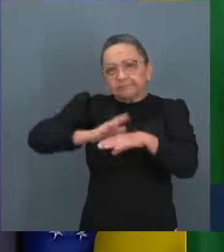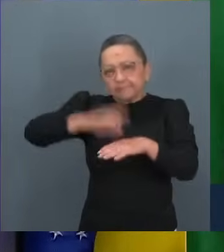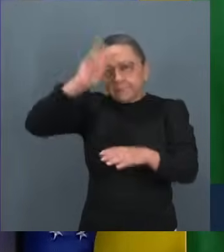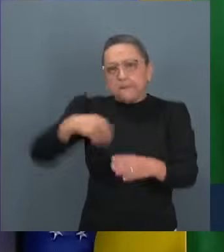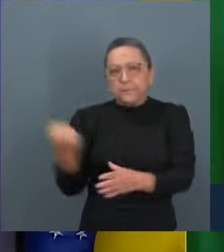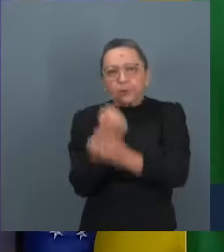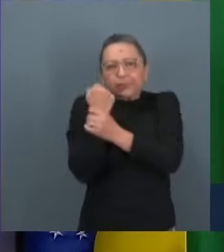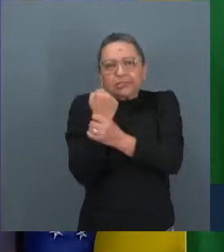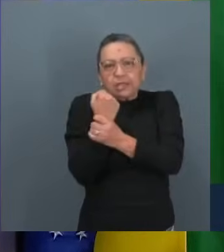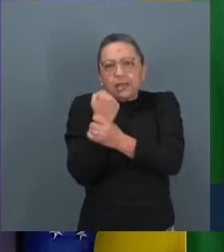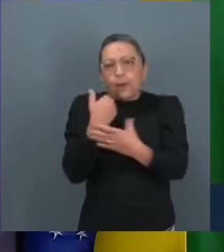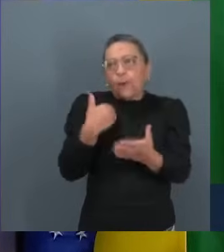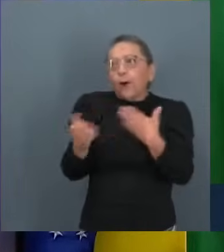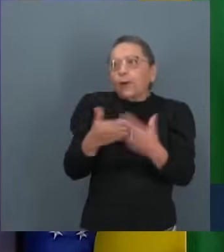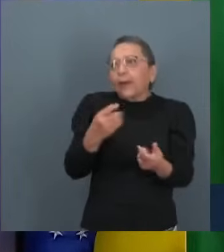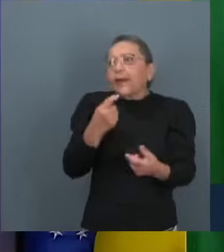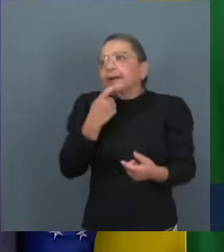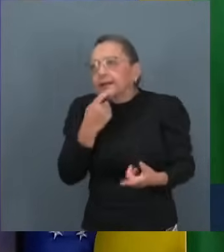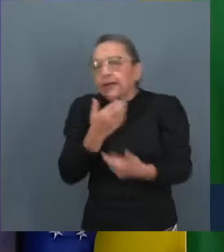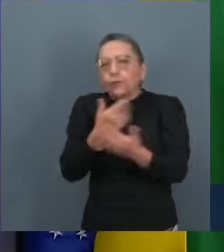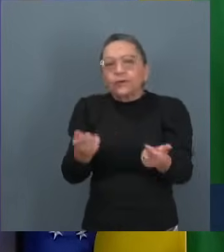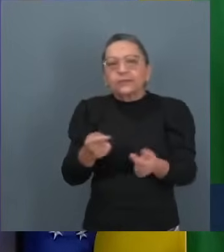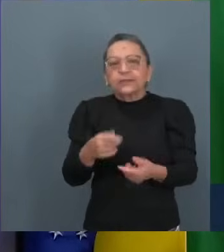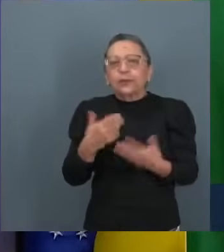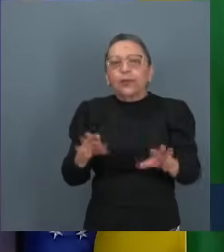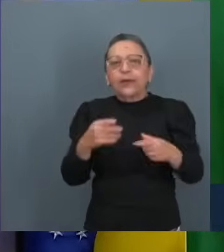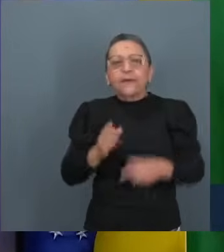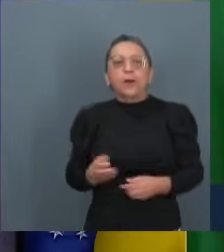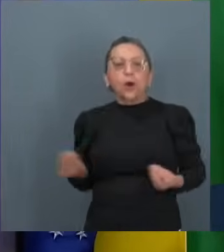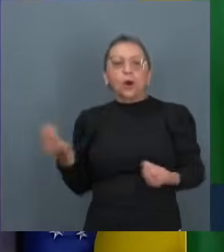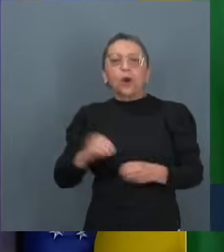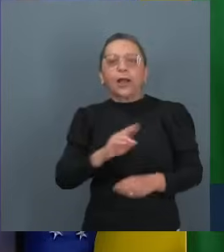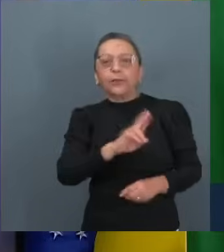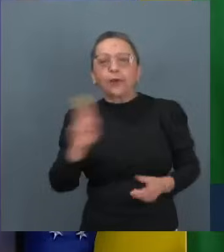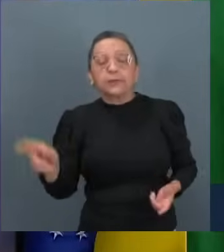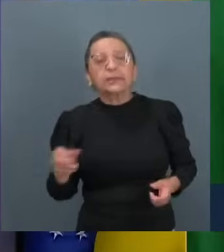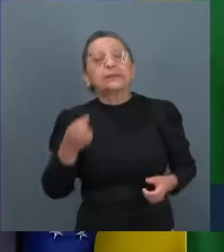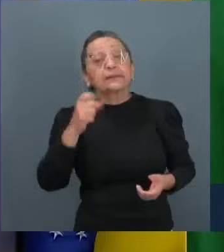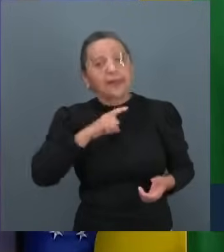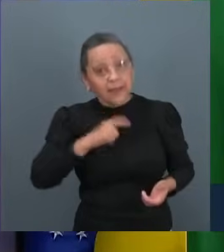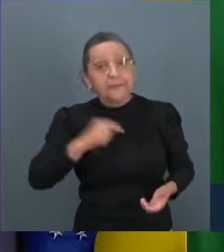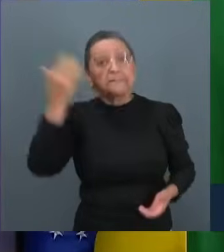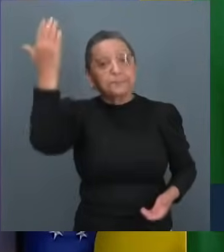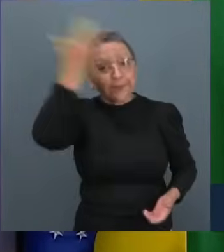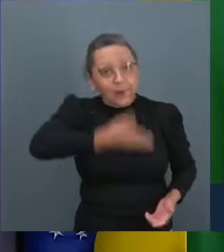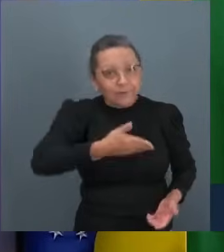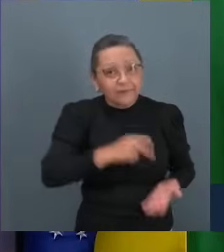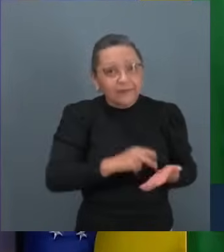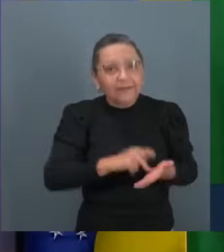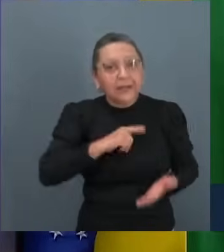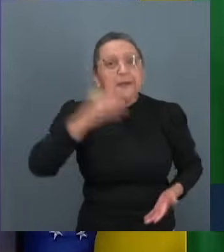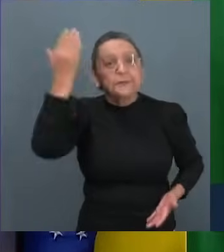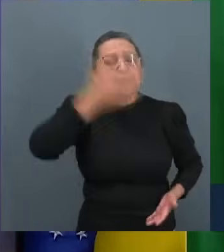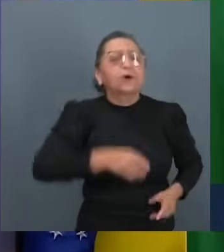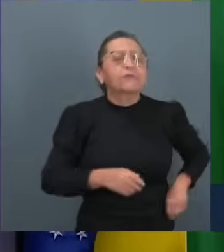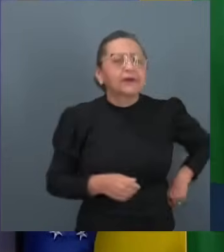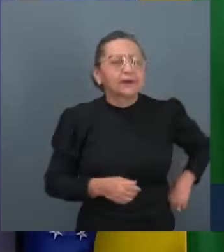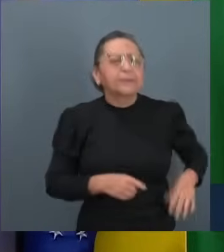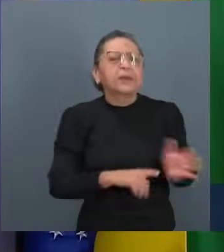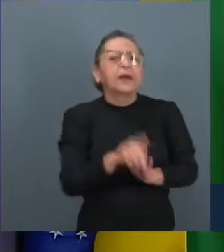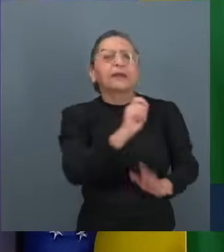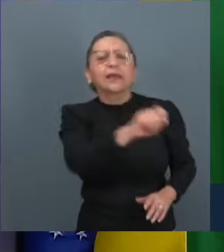quaisquer críticas, mesmo quando são comprovadamente verdadeiras. Quem é que gosta de ser